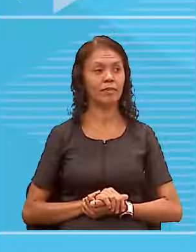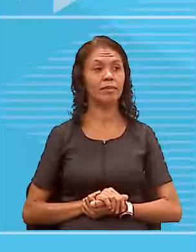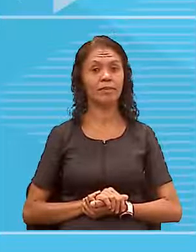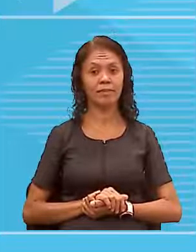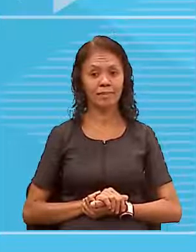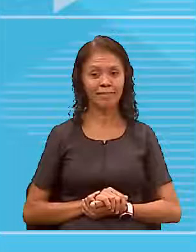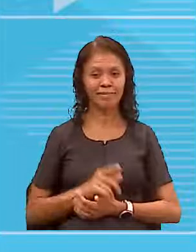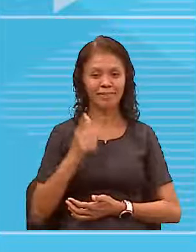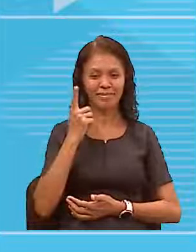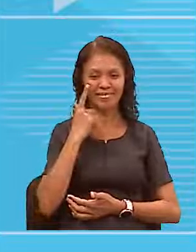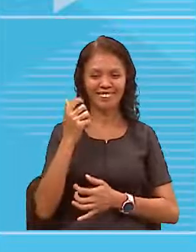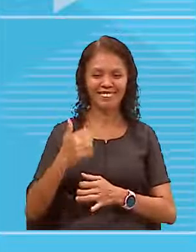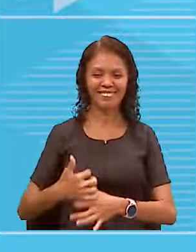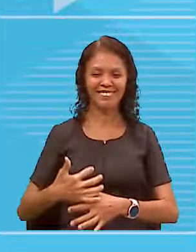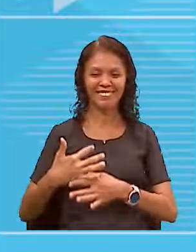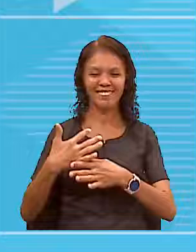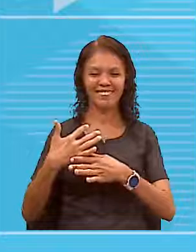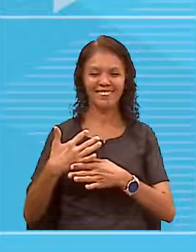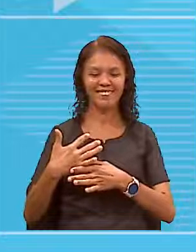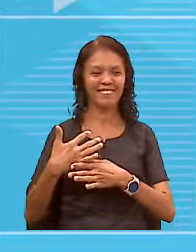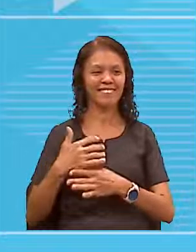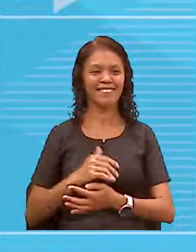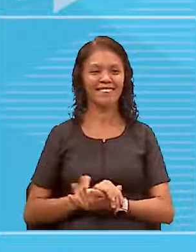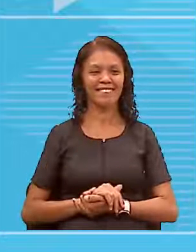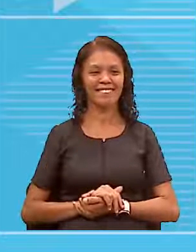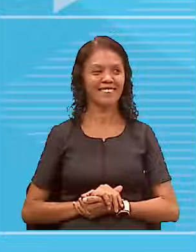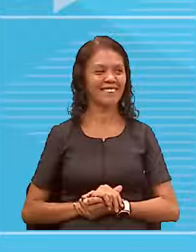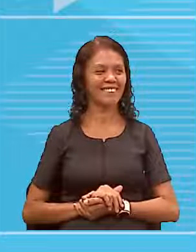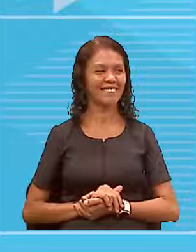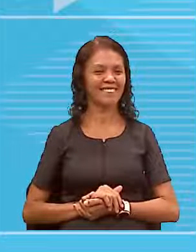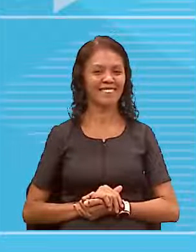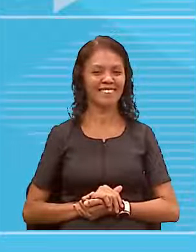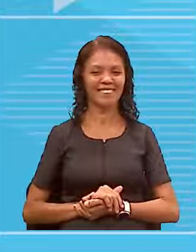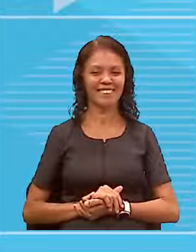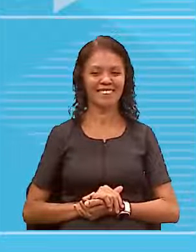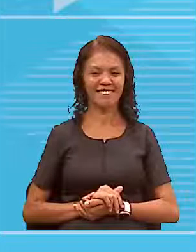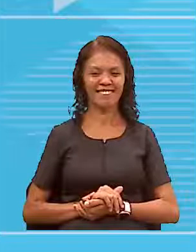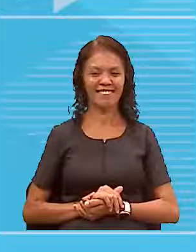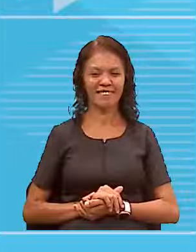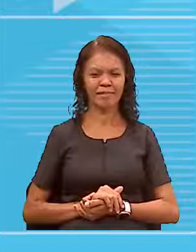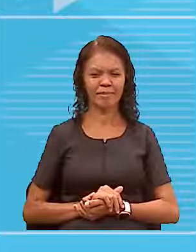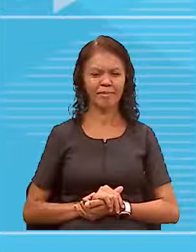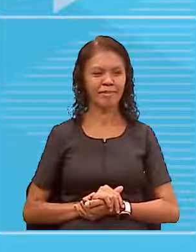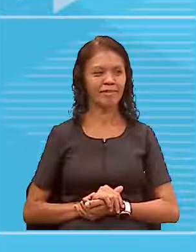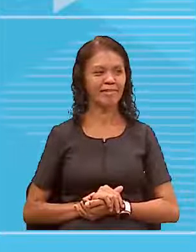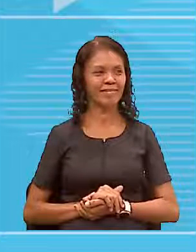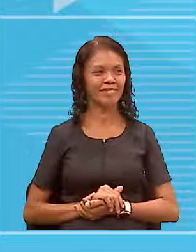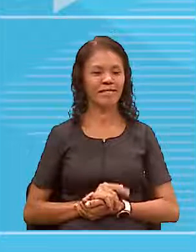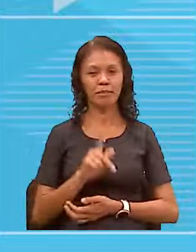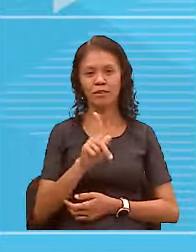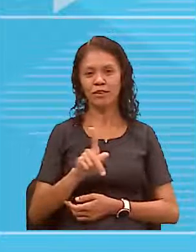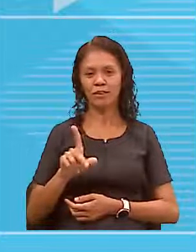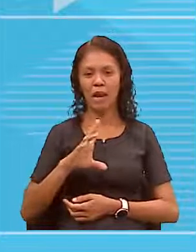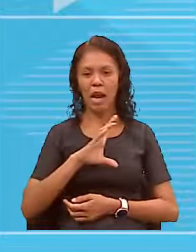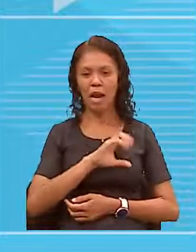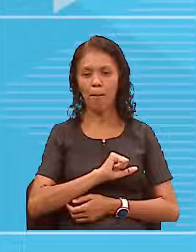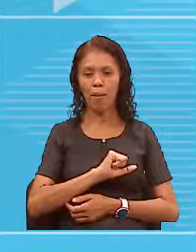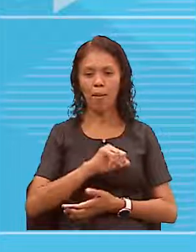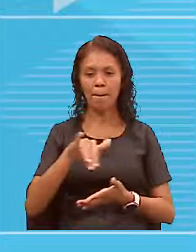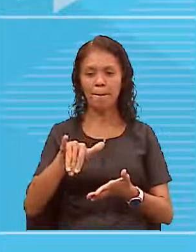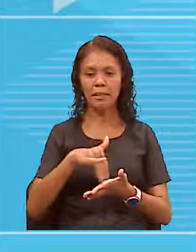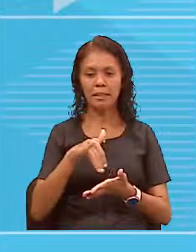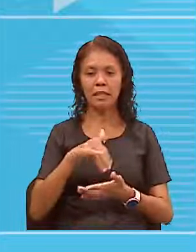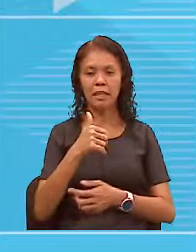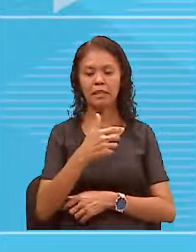Ah, beleza. Olha só, Gabriel. Amei a sua colocação. Amei. Gente, foi